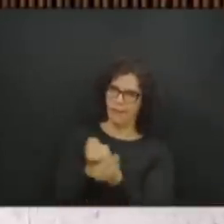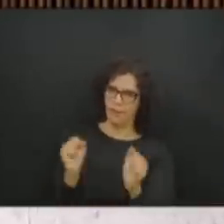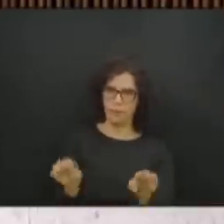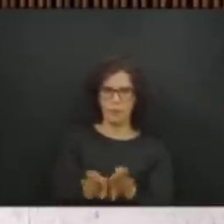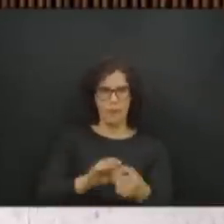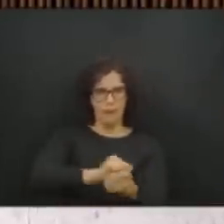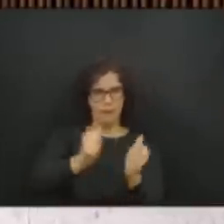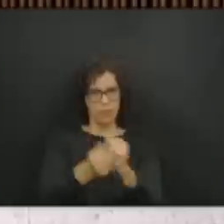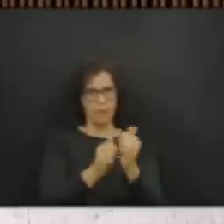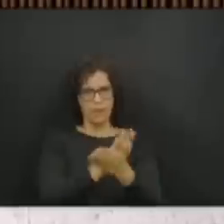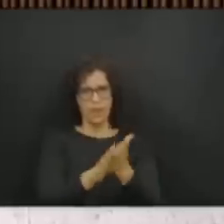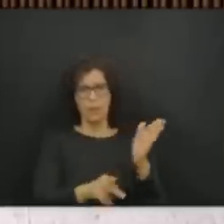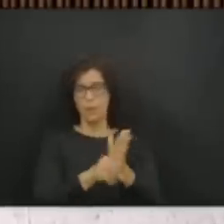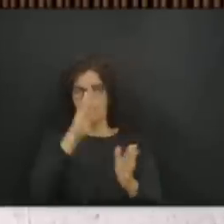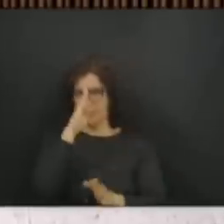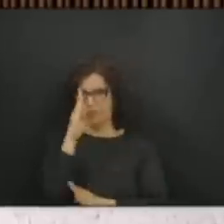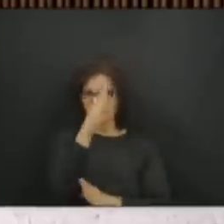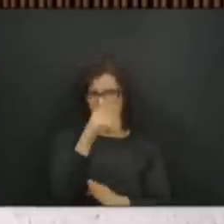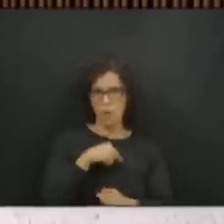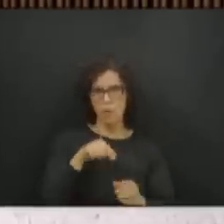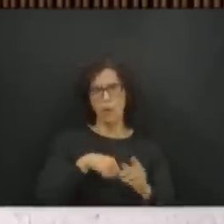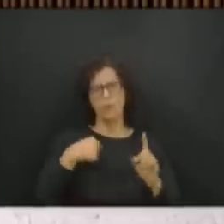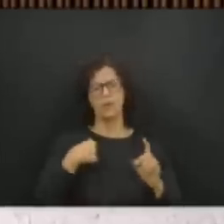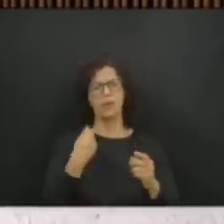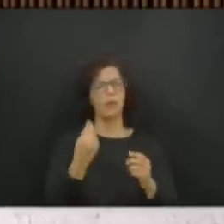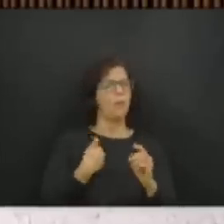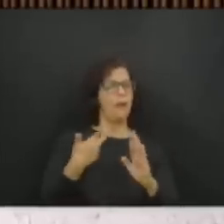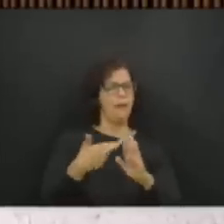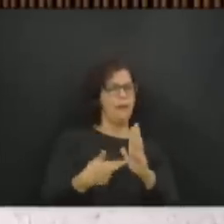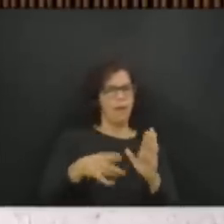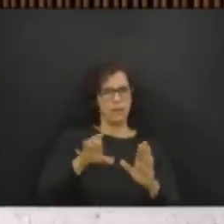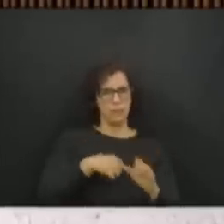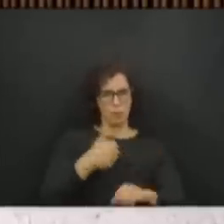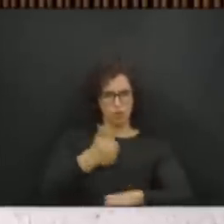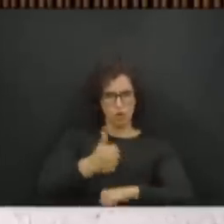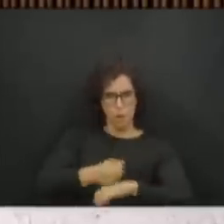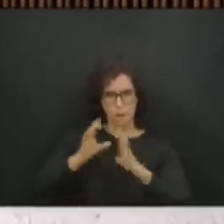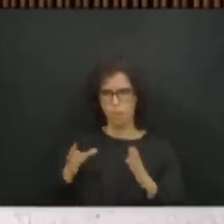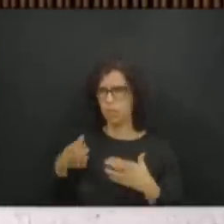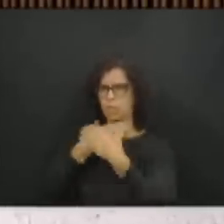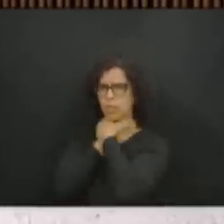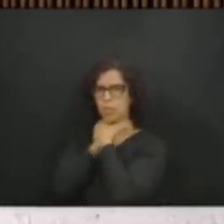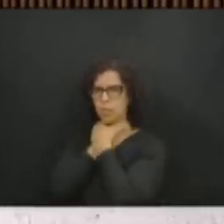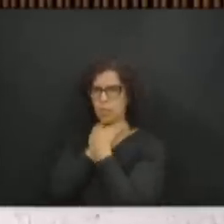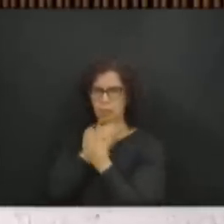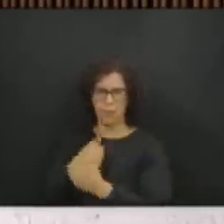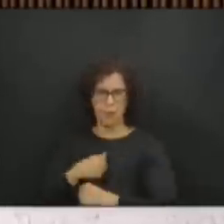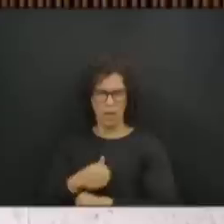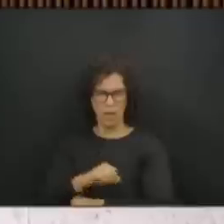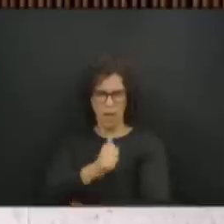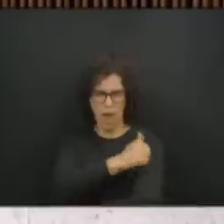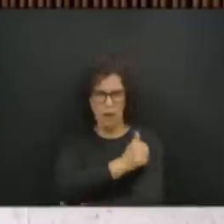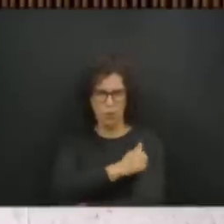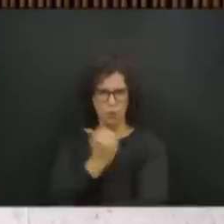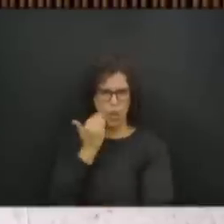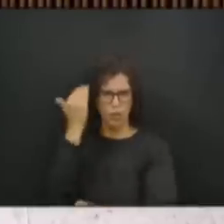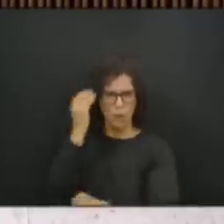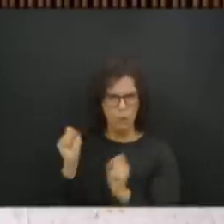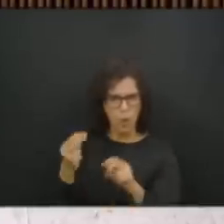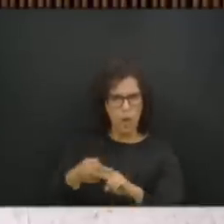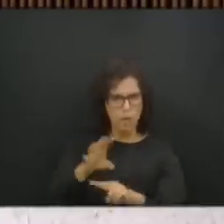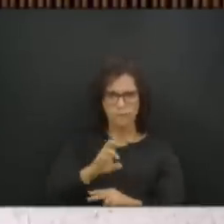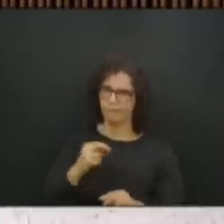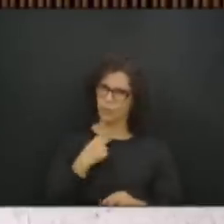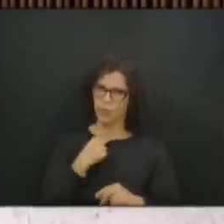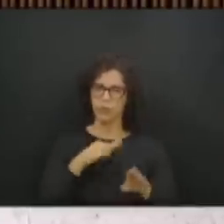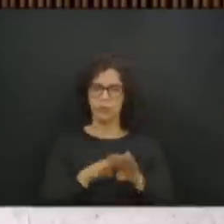aumento sérico a a principalmente a esse tipo de faixa etária mas eu cumprimento aqui